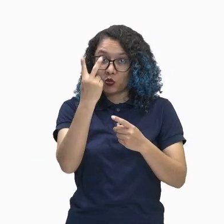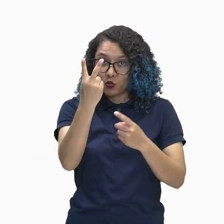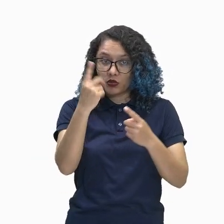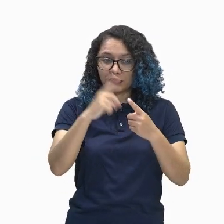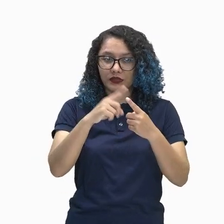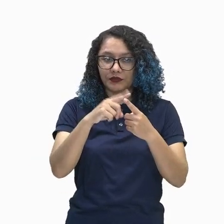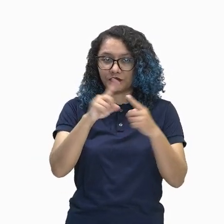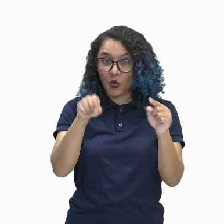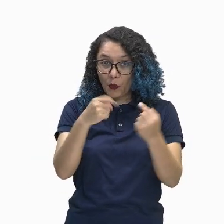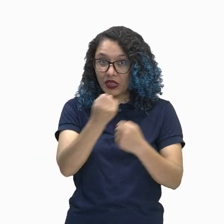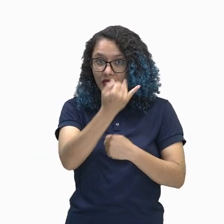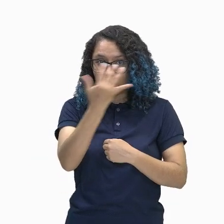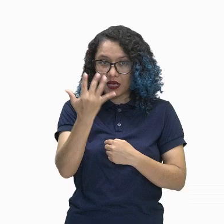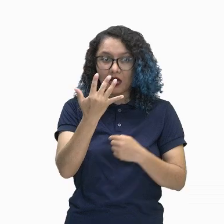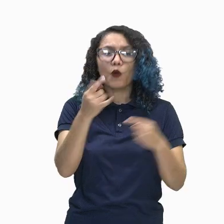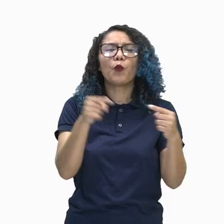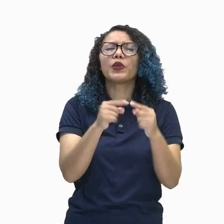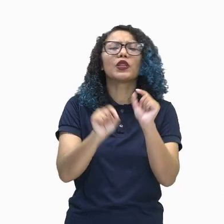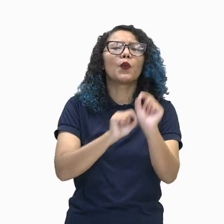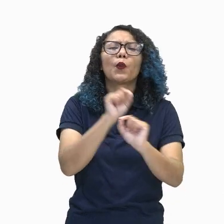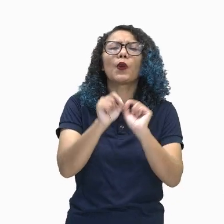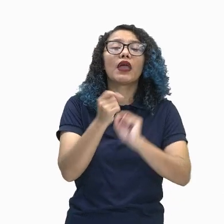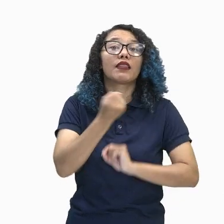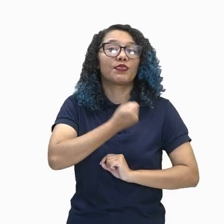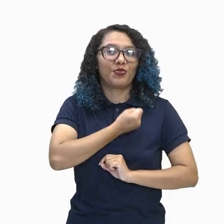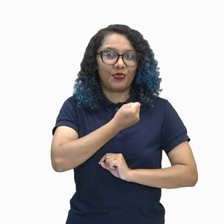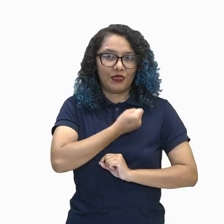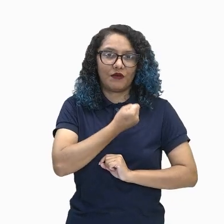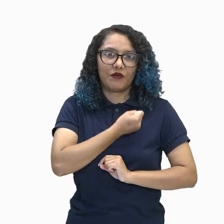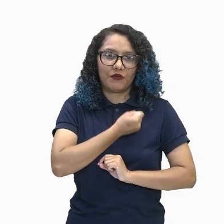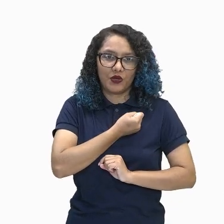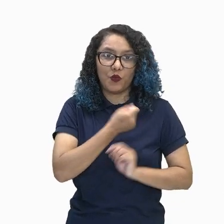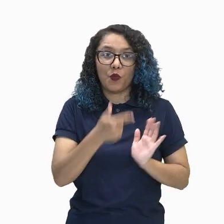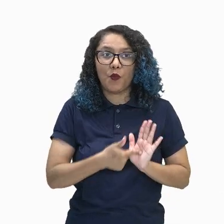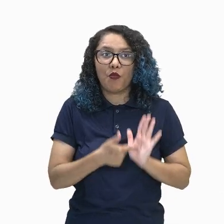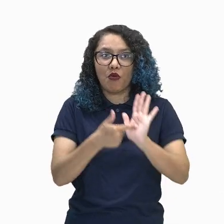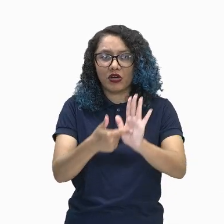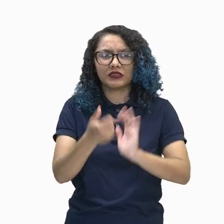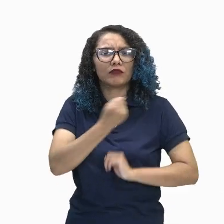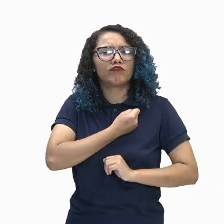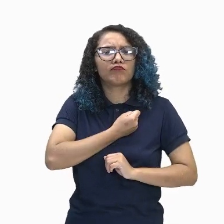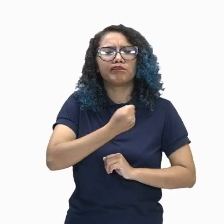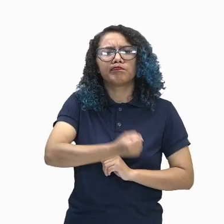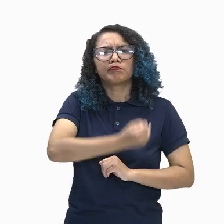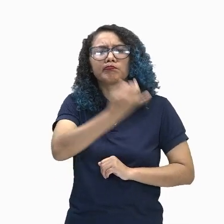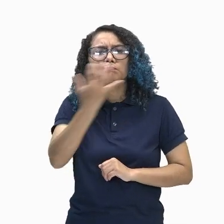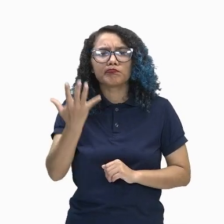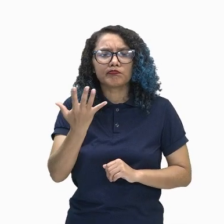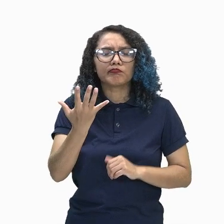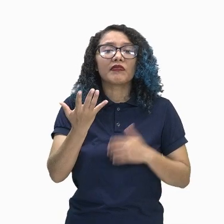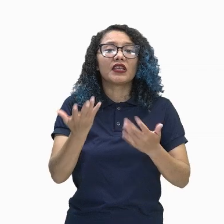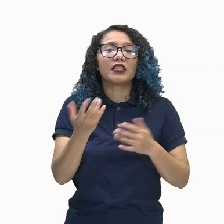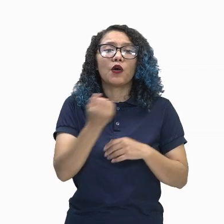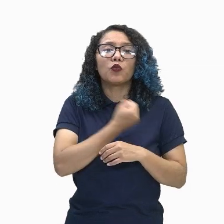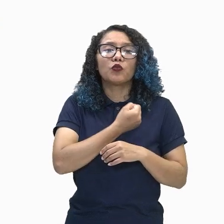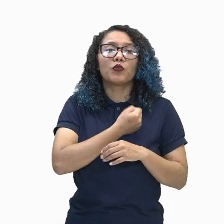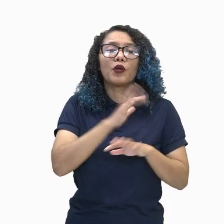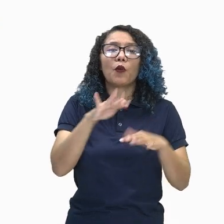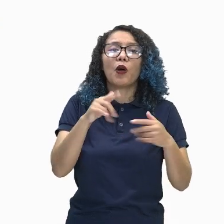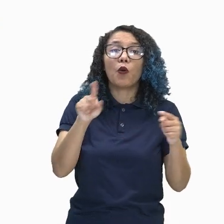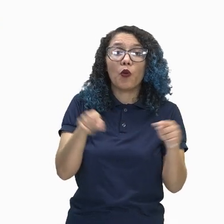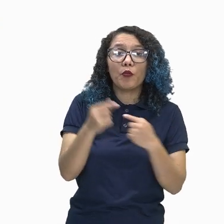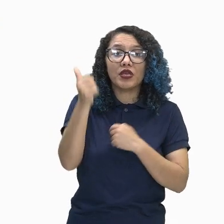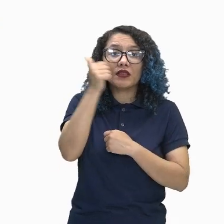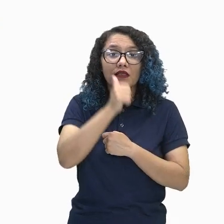quantidade, é um numeral, ok? Está expressando quantidade. E perceba que o numeral é um numeral